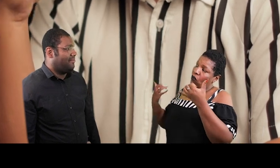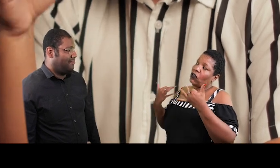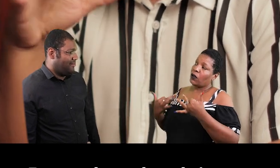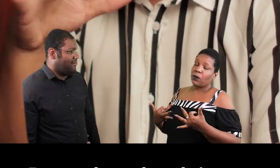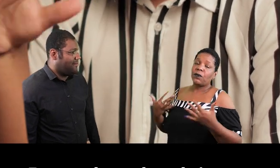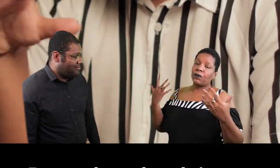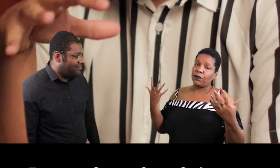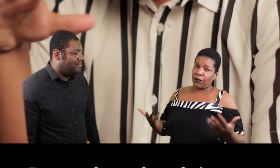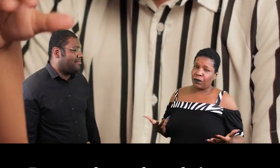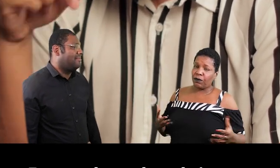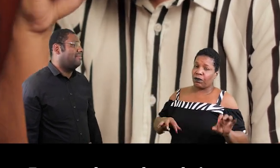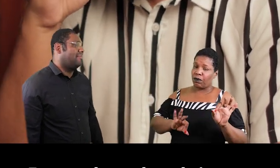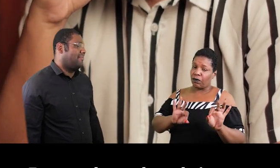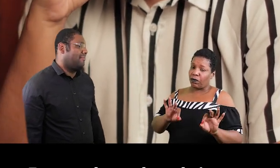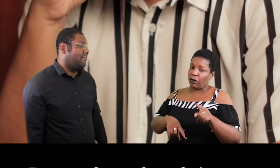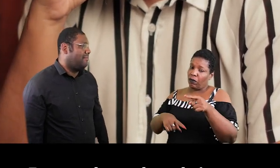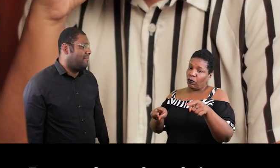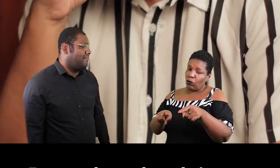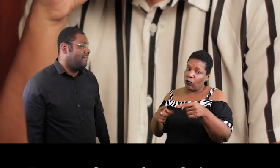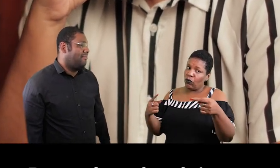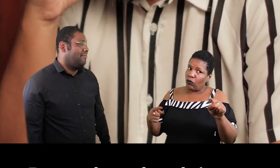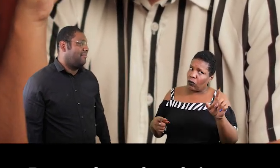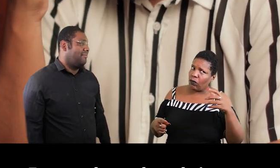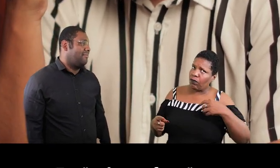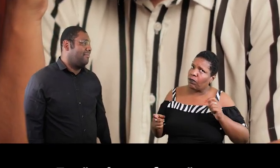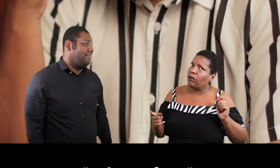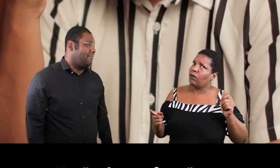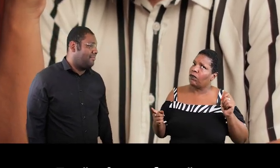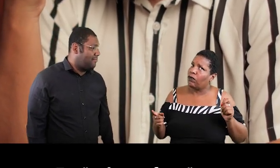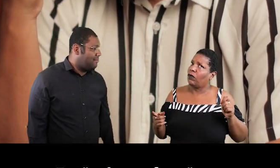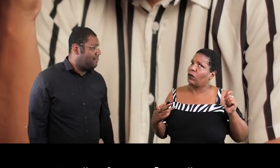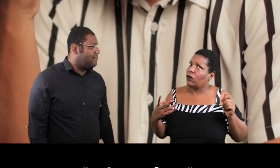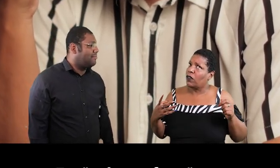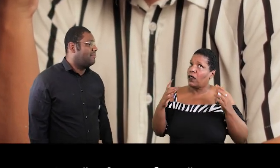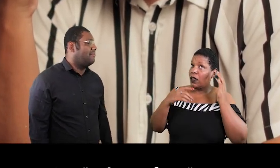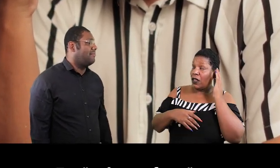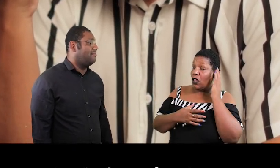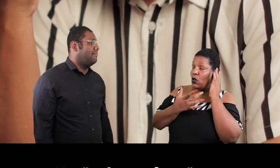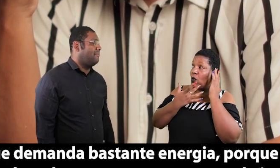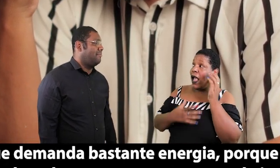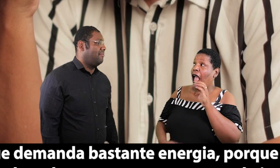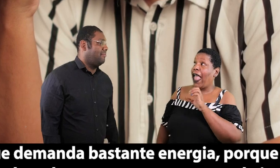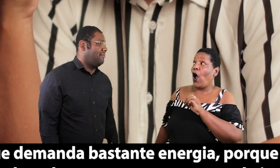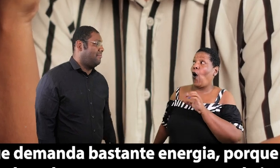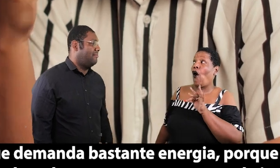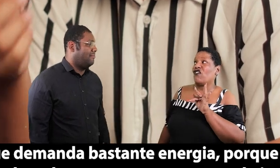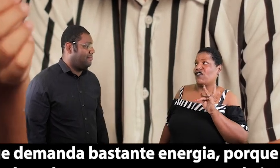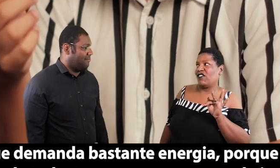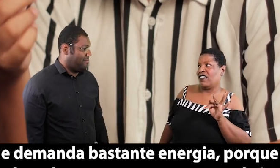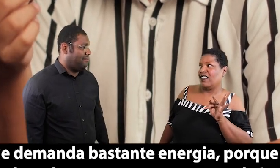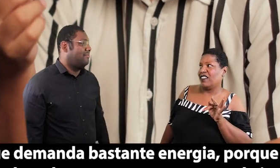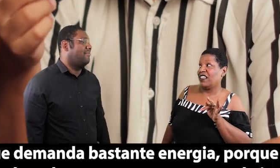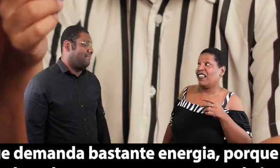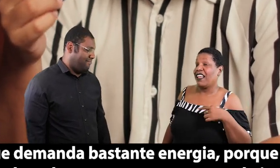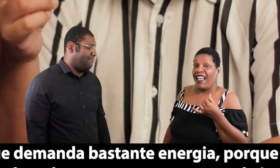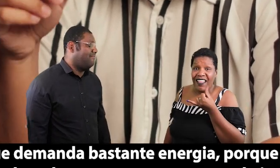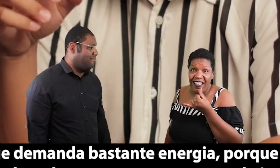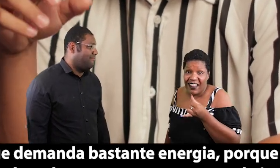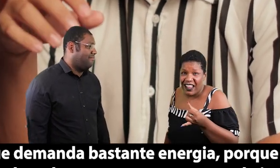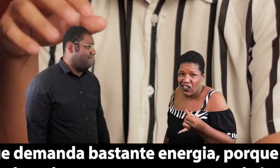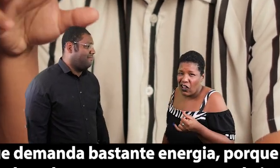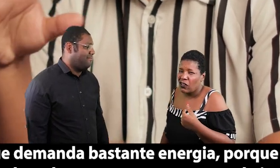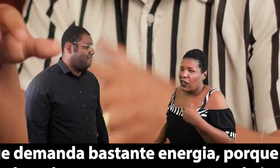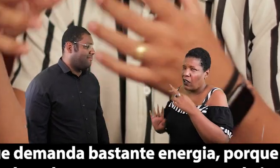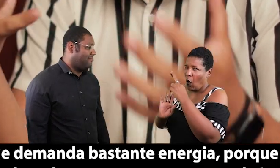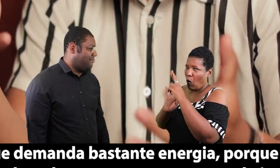taragadá. E vou coordenando tudo isso. Então é uma função que demanda bastante energia. Porque além